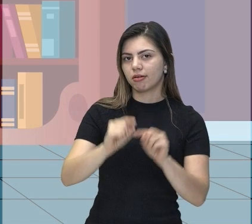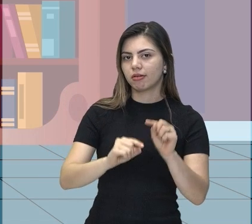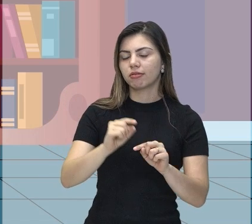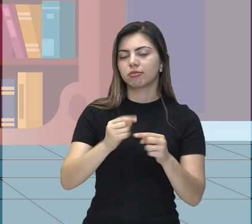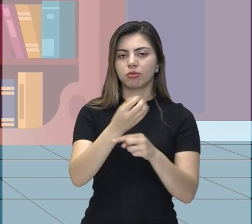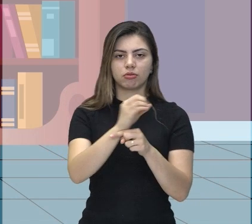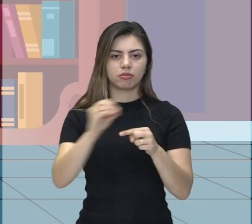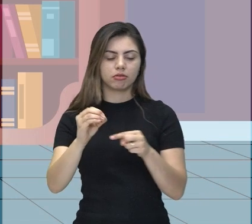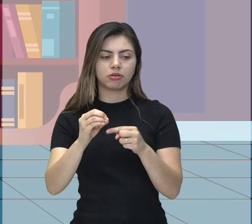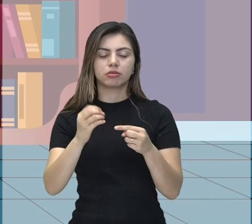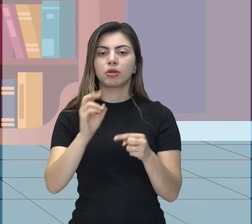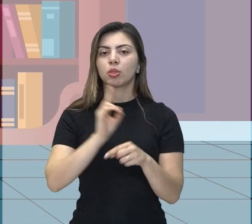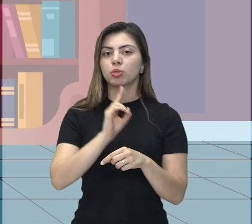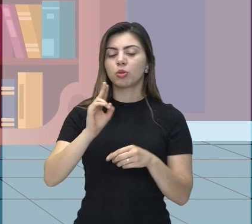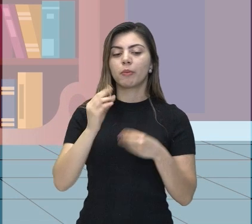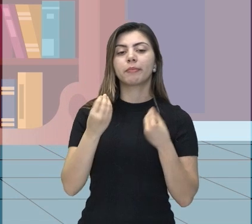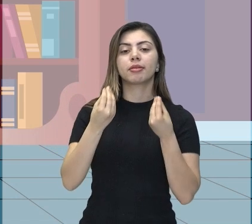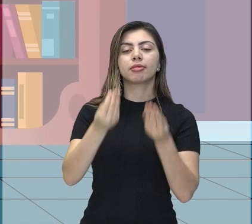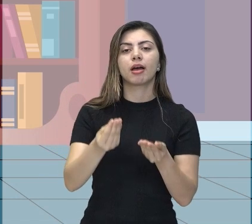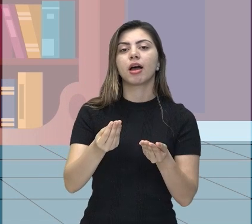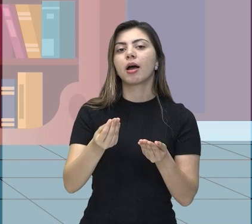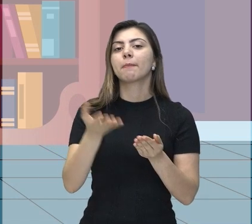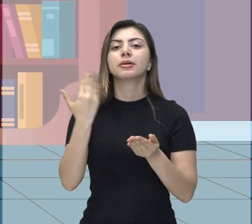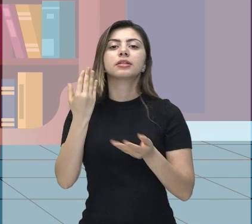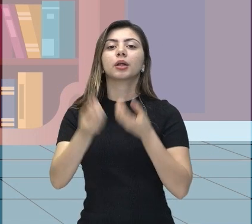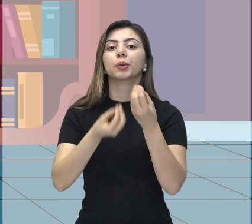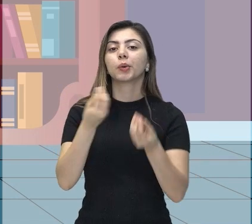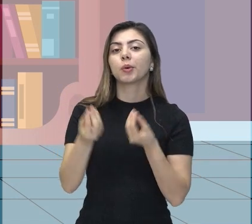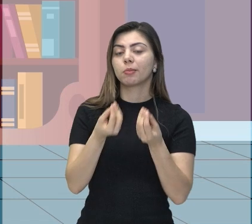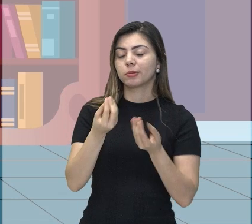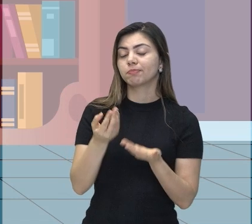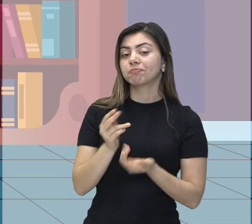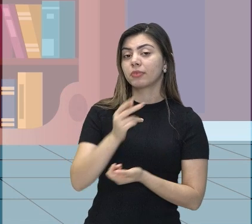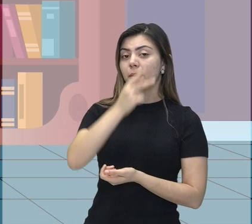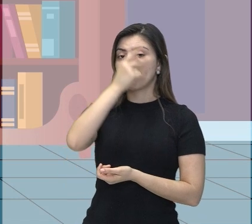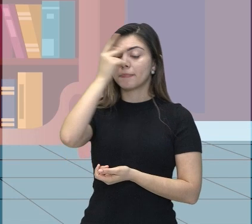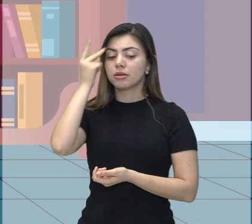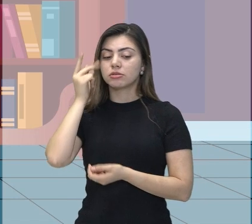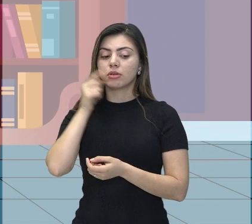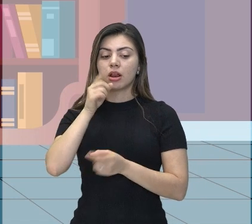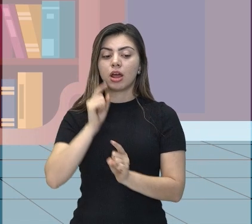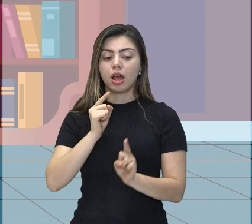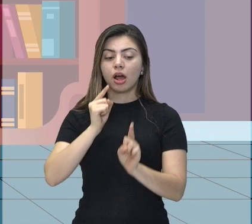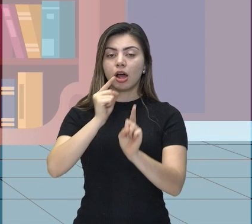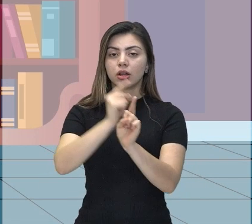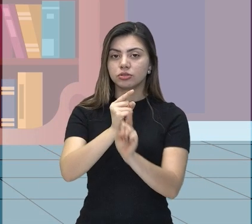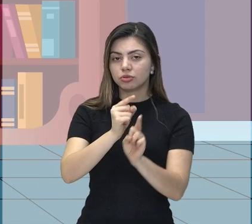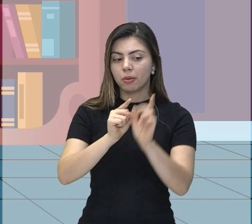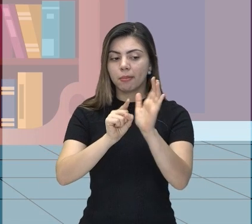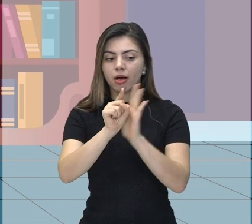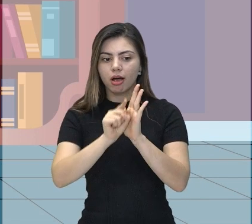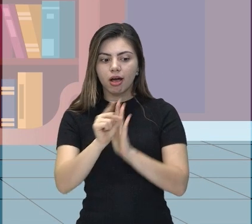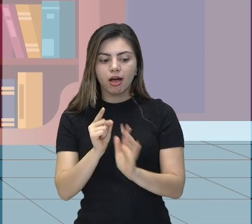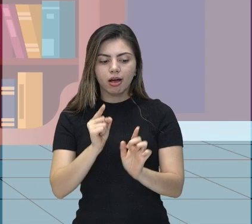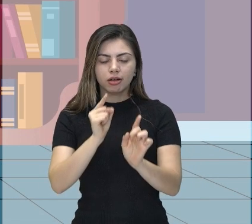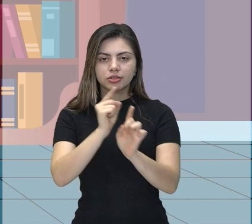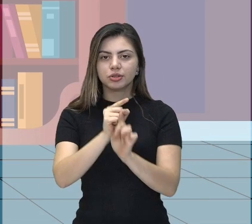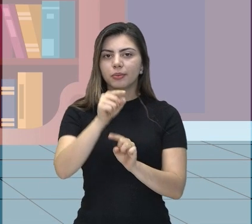geralmente o pesquisador, a pessoa que descobria, né, o